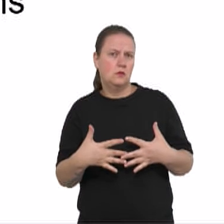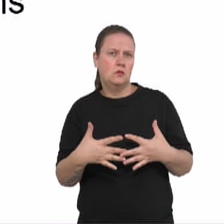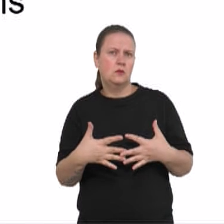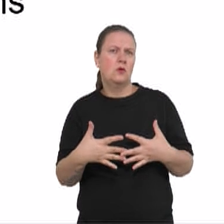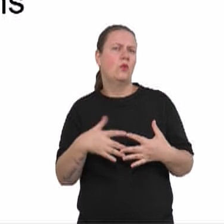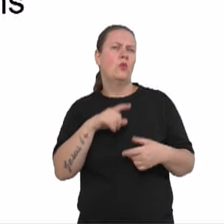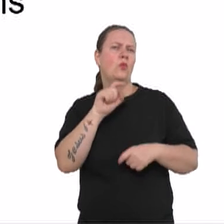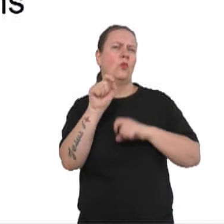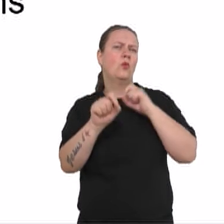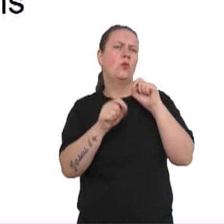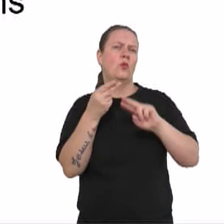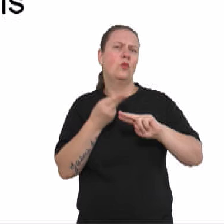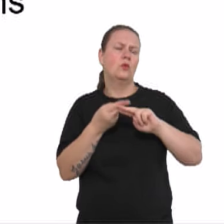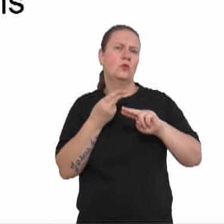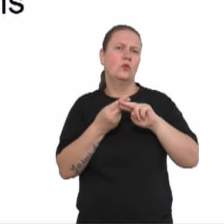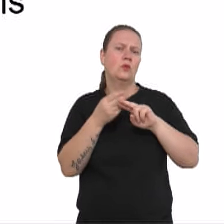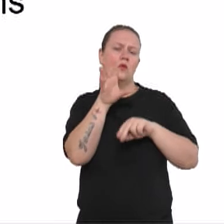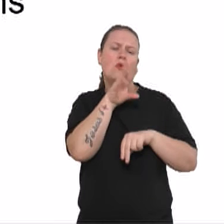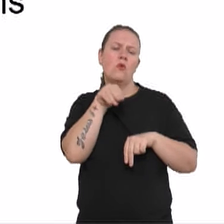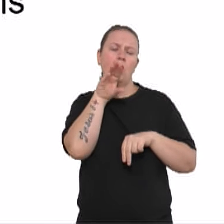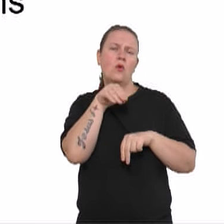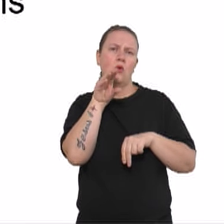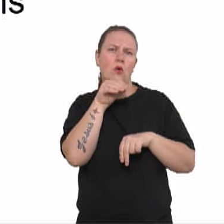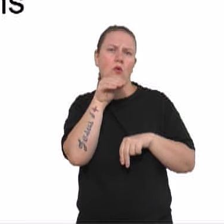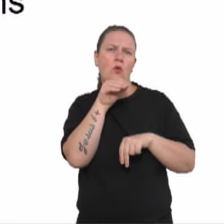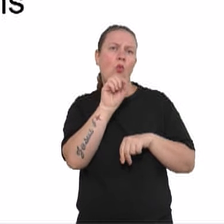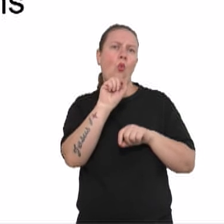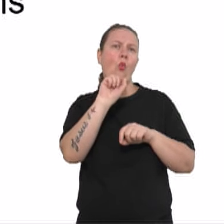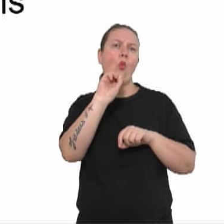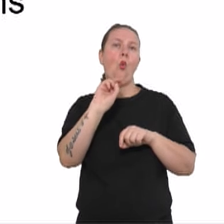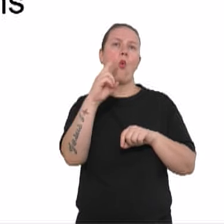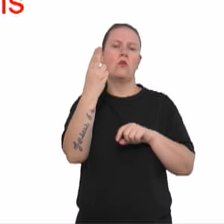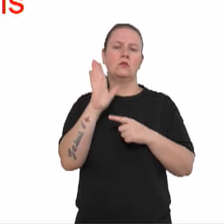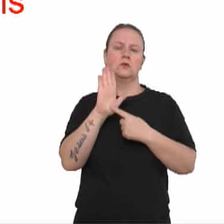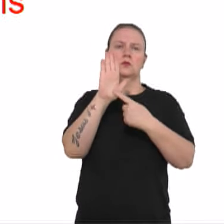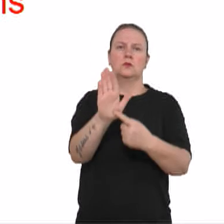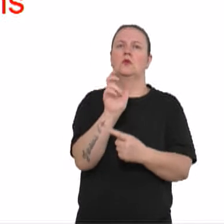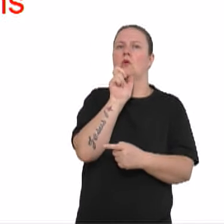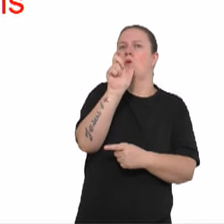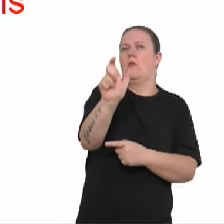comuns no uso da língua falada ou destaque de uma palavra ou expressão?